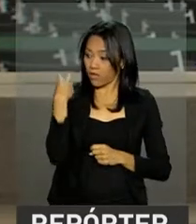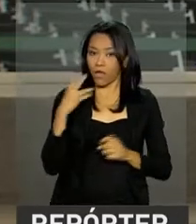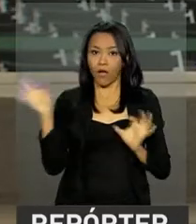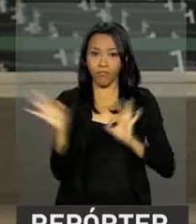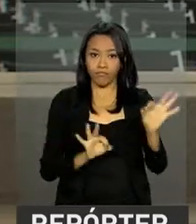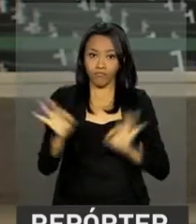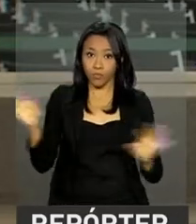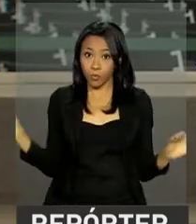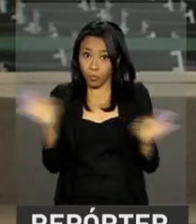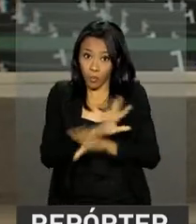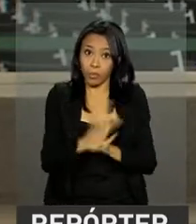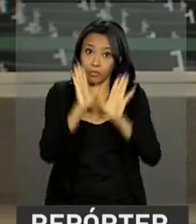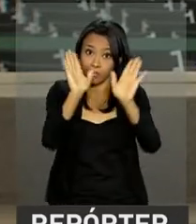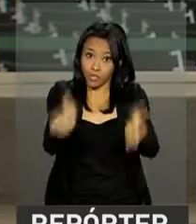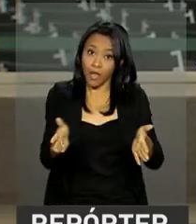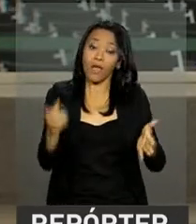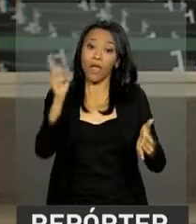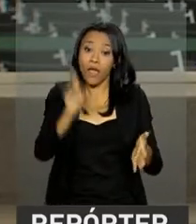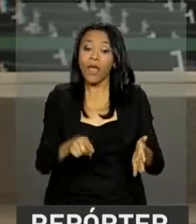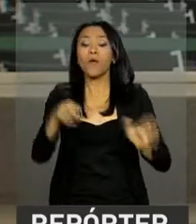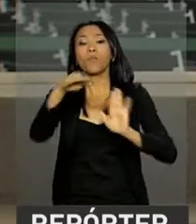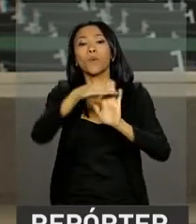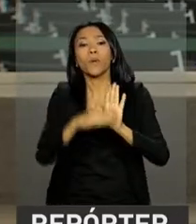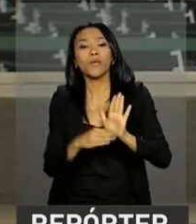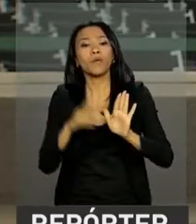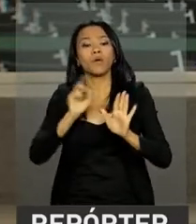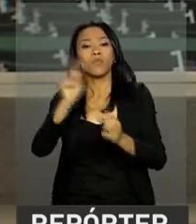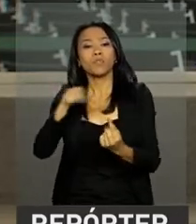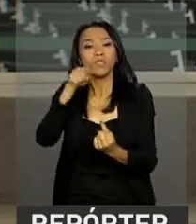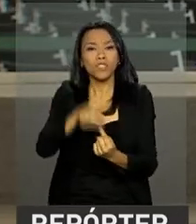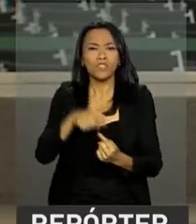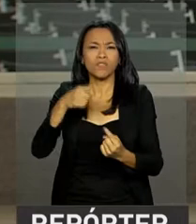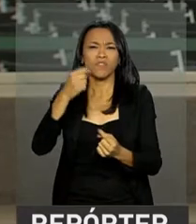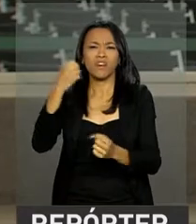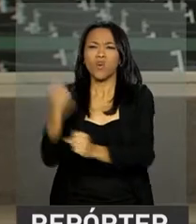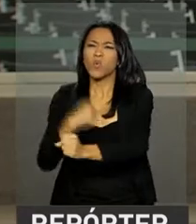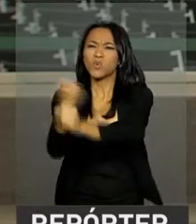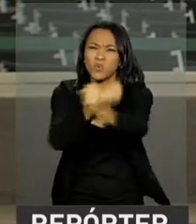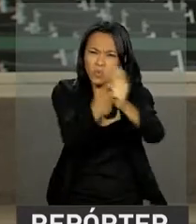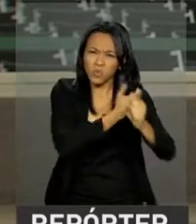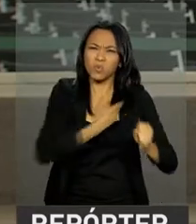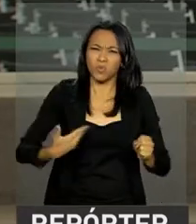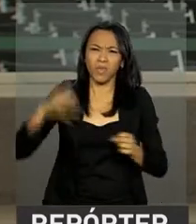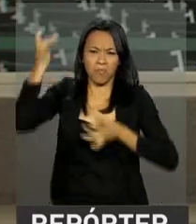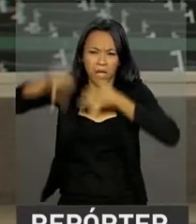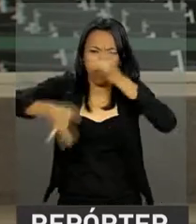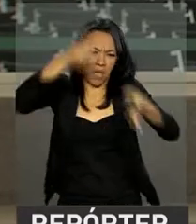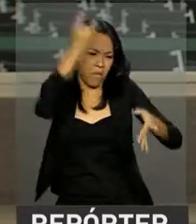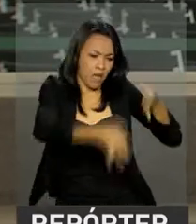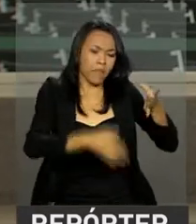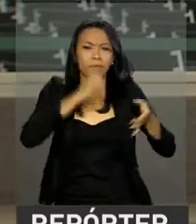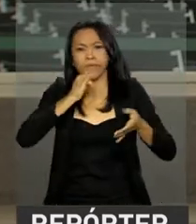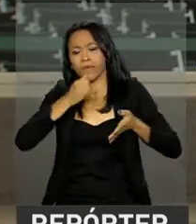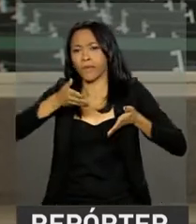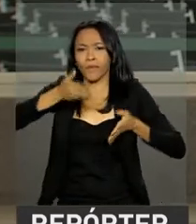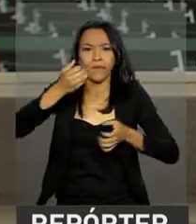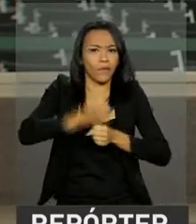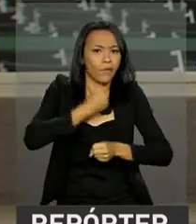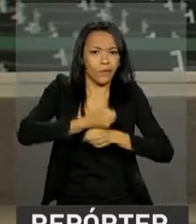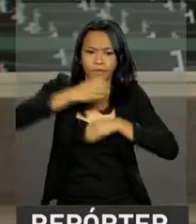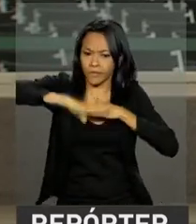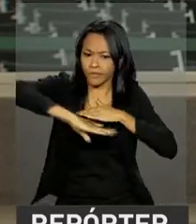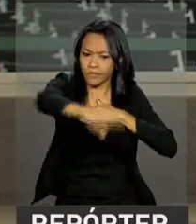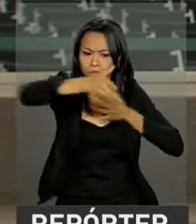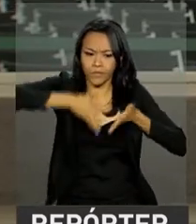é um programa para retomar obras paradas o que inclui as de infraestrutura como rodovias vias construção de